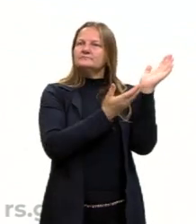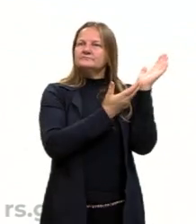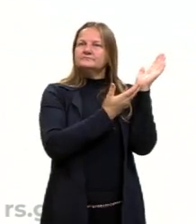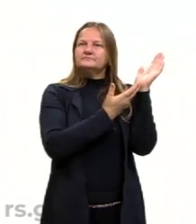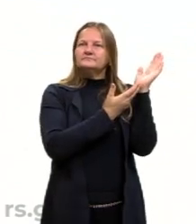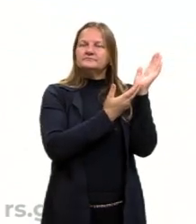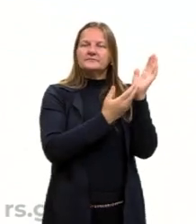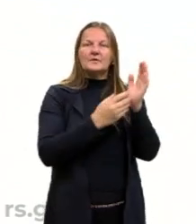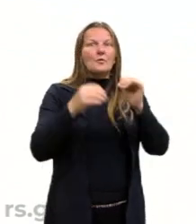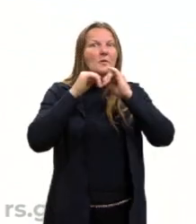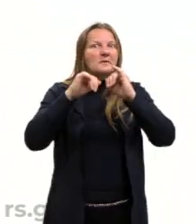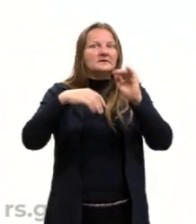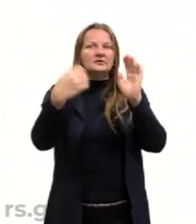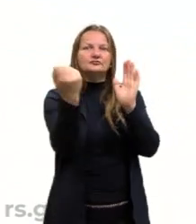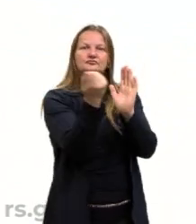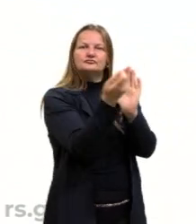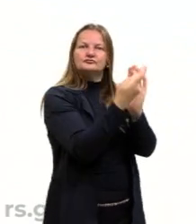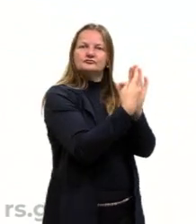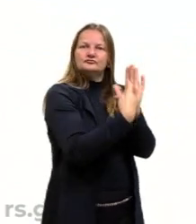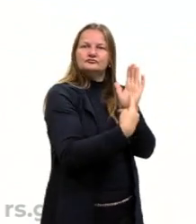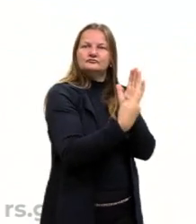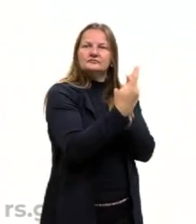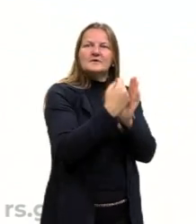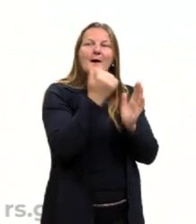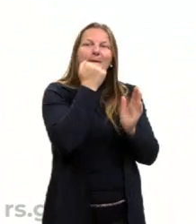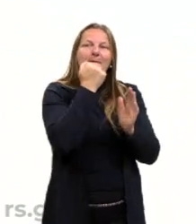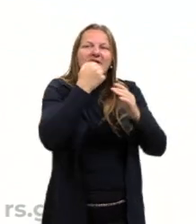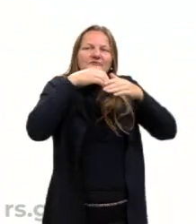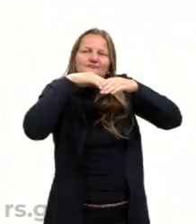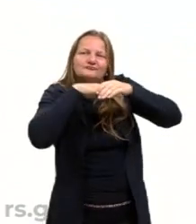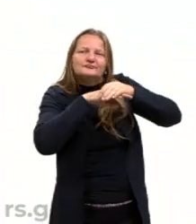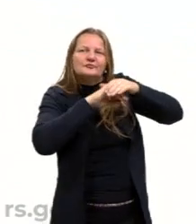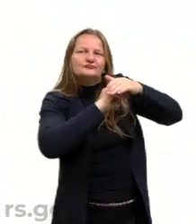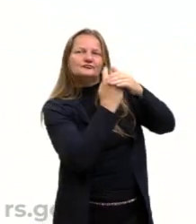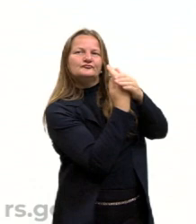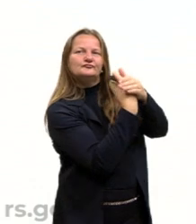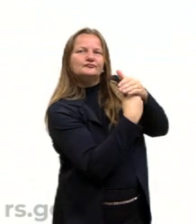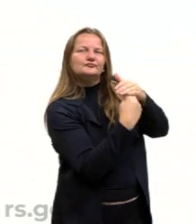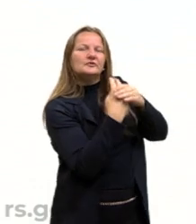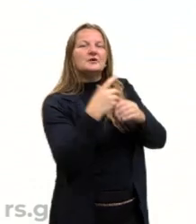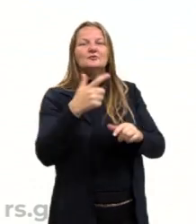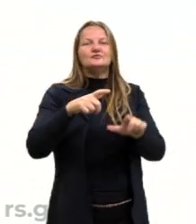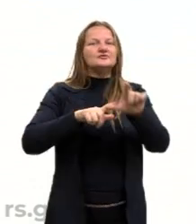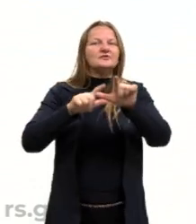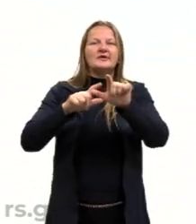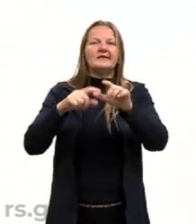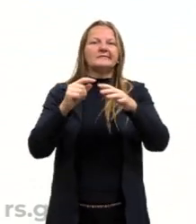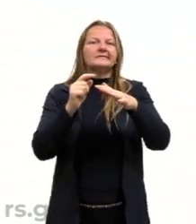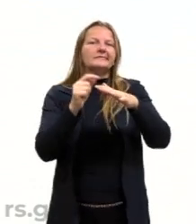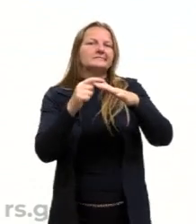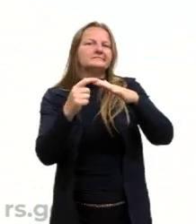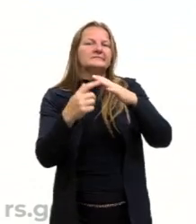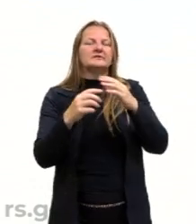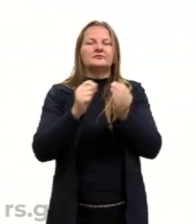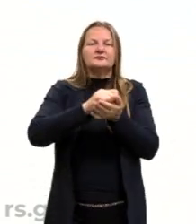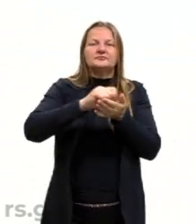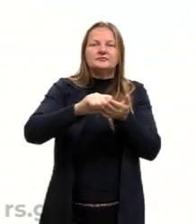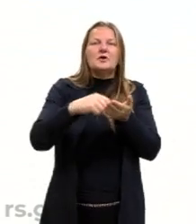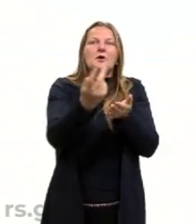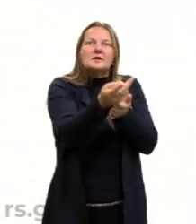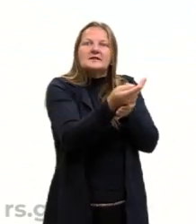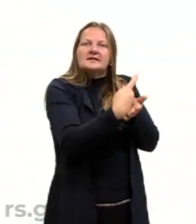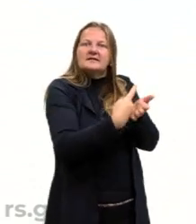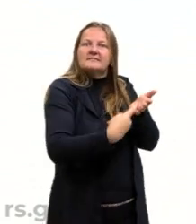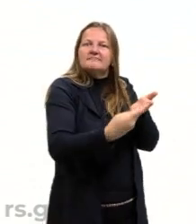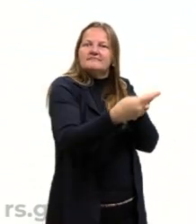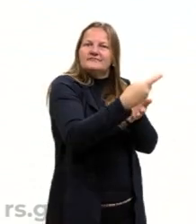mensagem né que ainda não era formada por um alfabeto que ainda não era formada por uma escrita era um desenhos